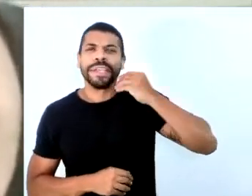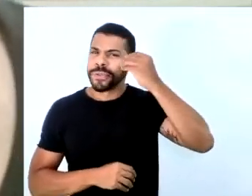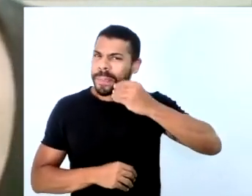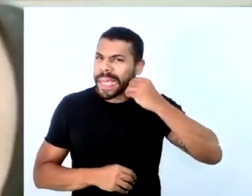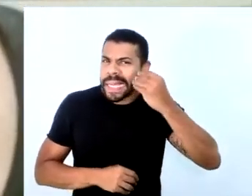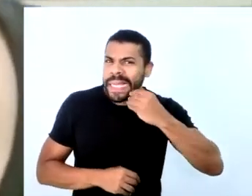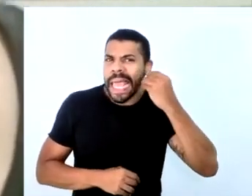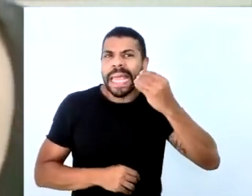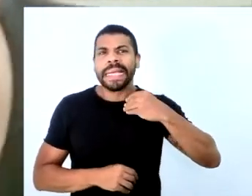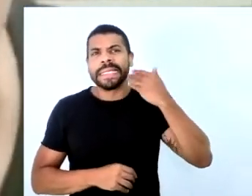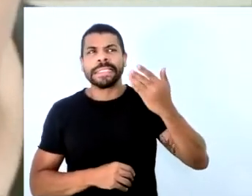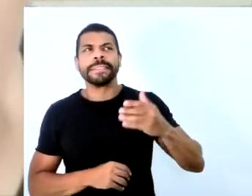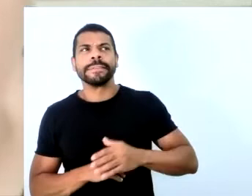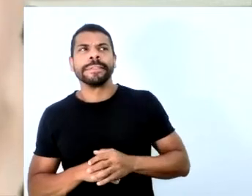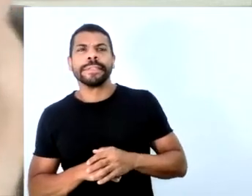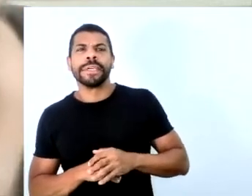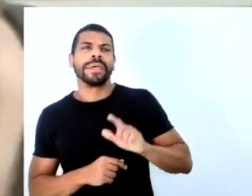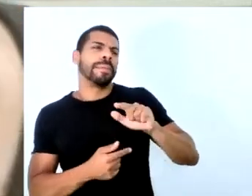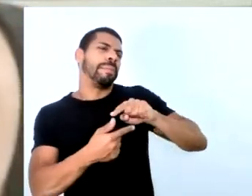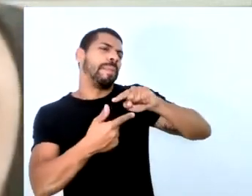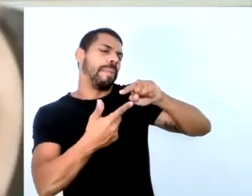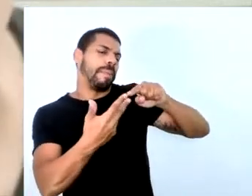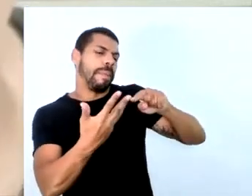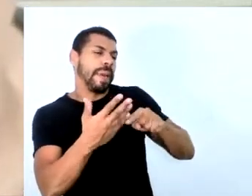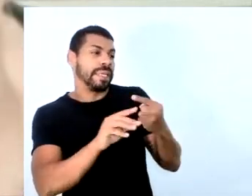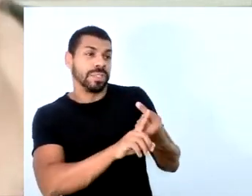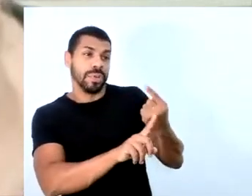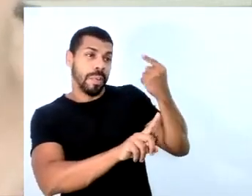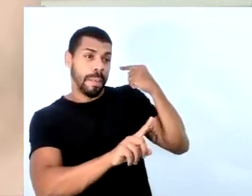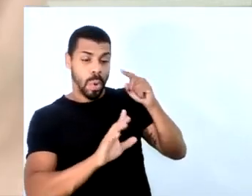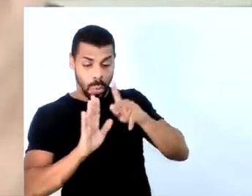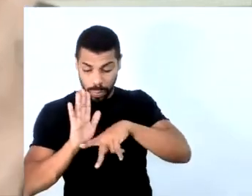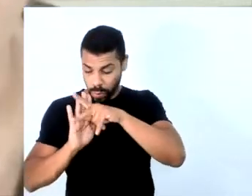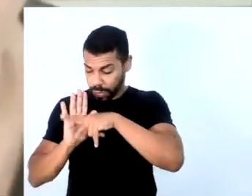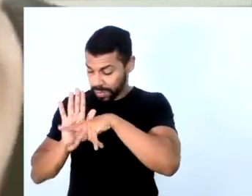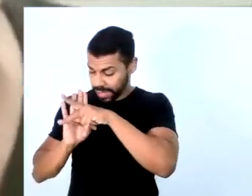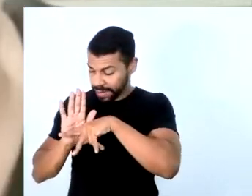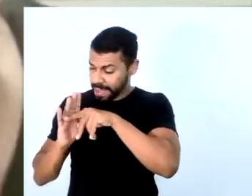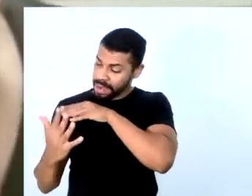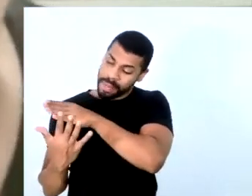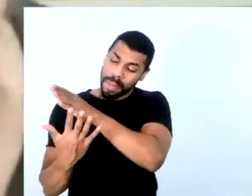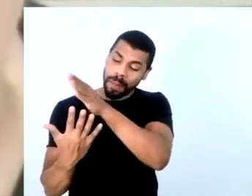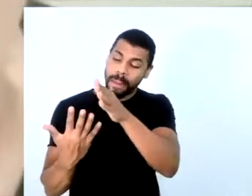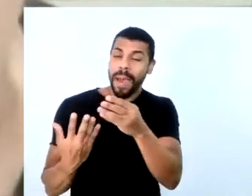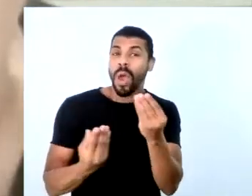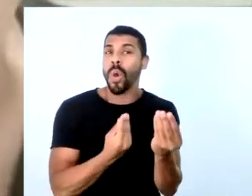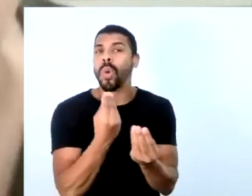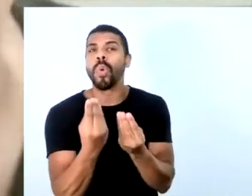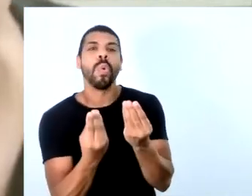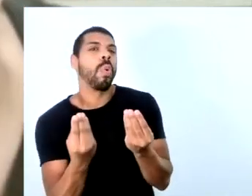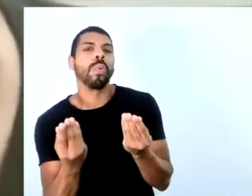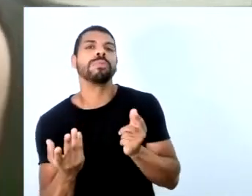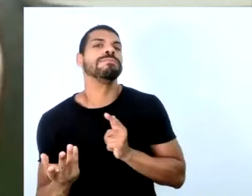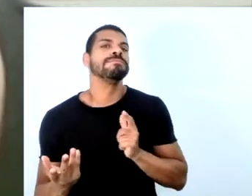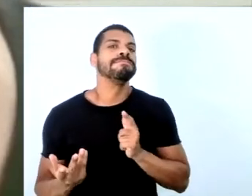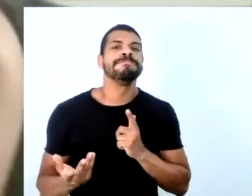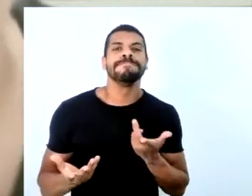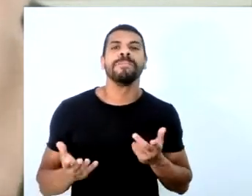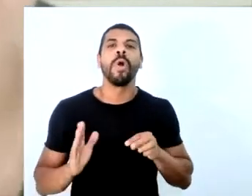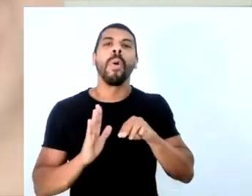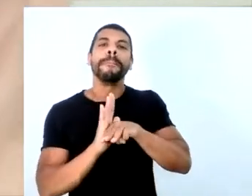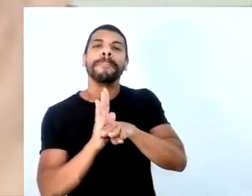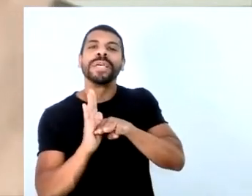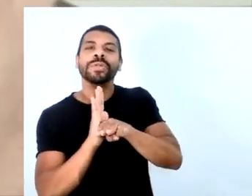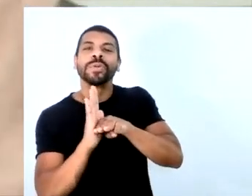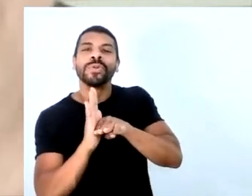com a equipe, enfim, todos juntos para fazer um filme. Se você já teve experiência de montar, você falou vários projetos, você montar mais de um